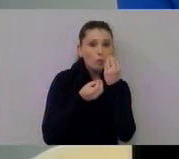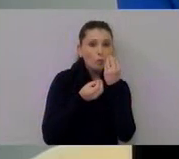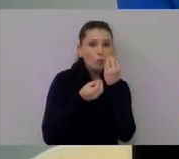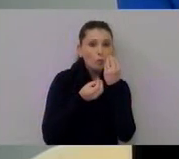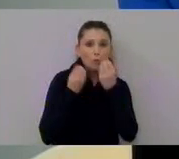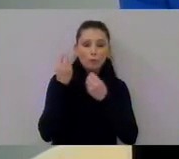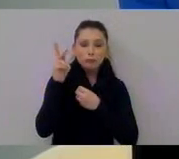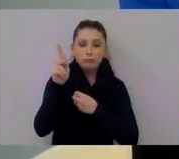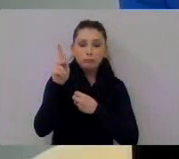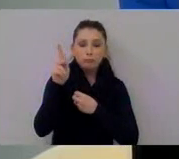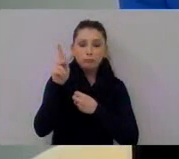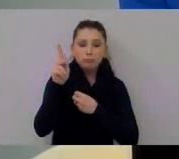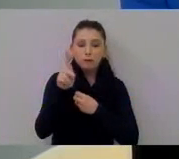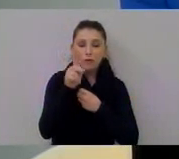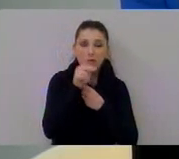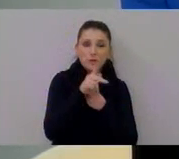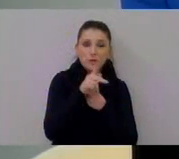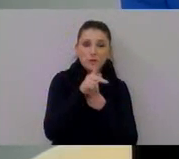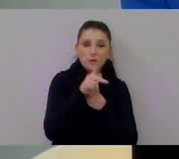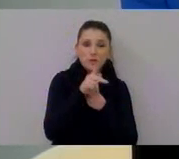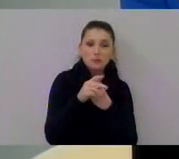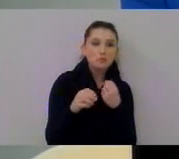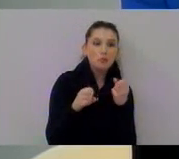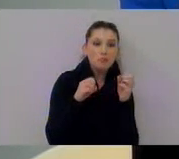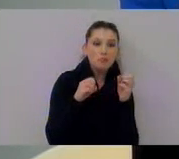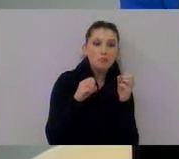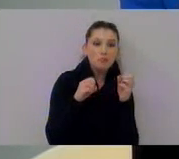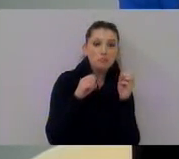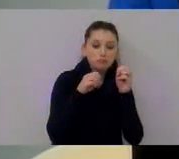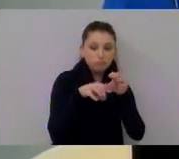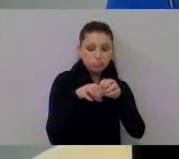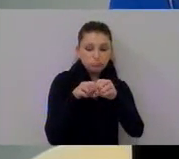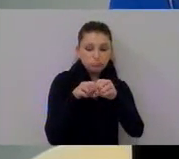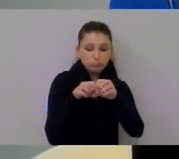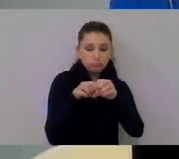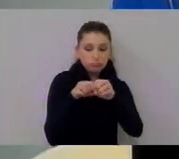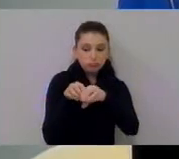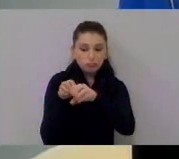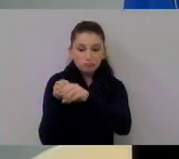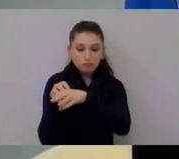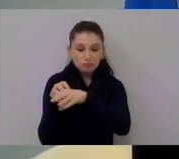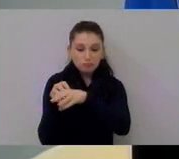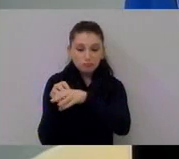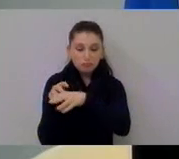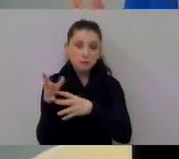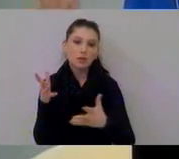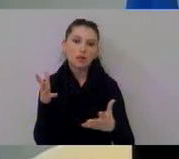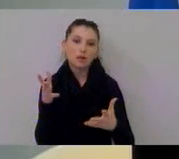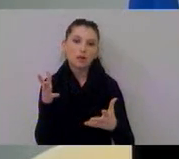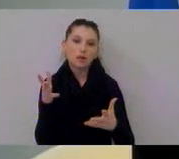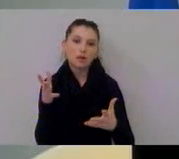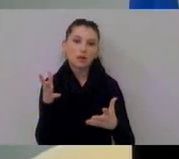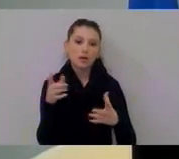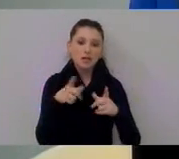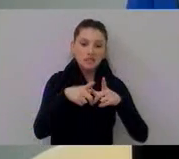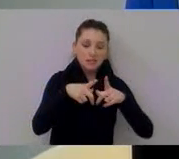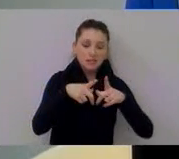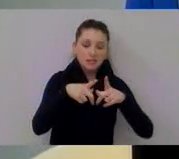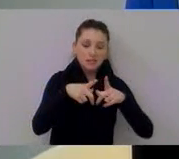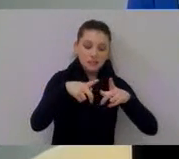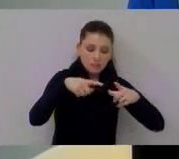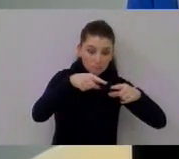poder dar aula dentro de uma escola onde as salas são de madeira,